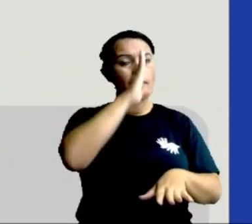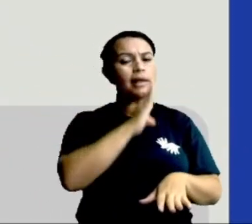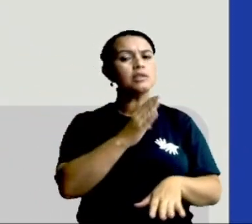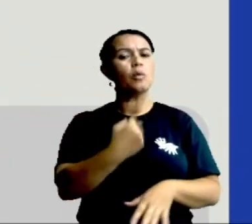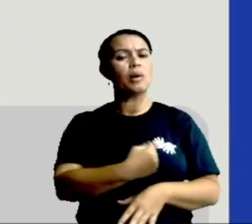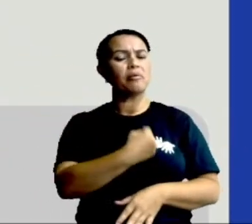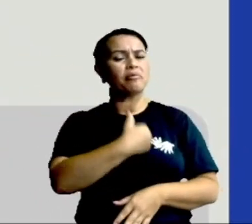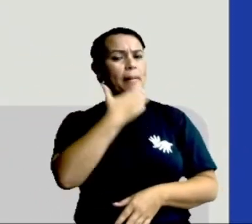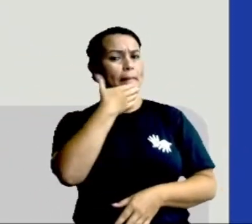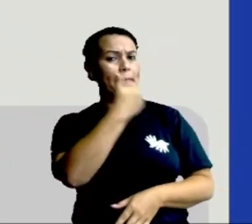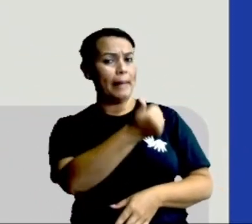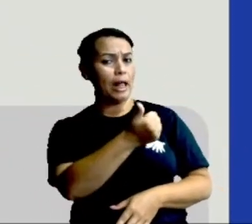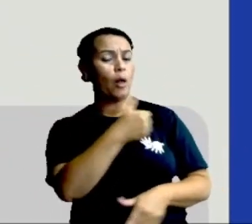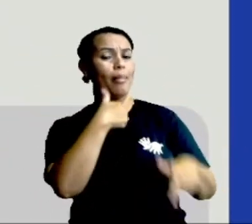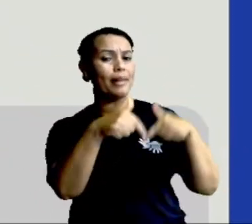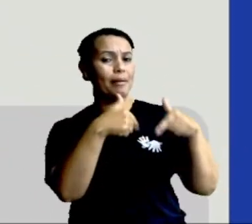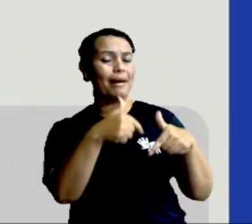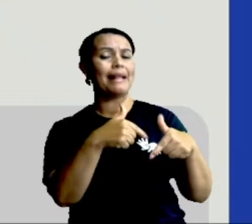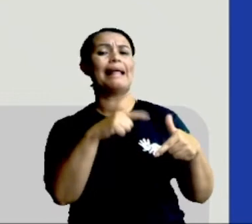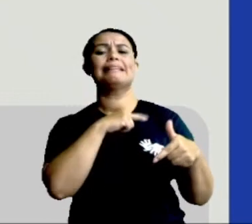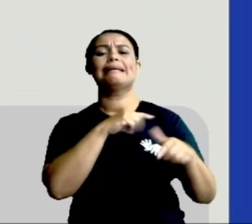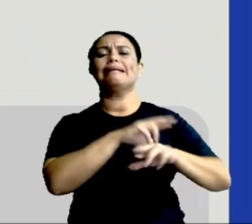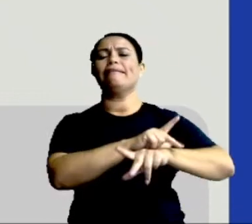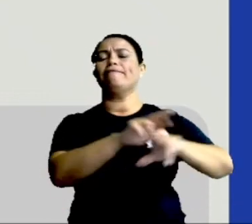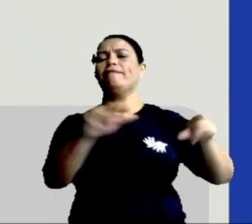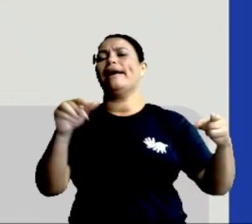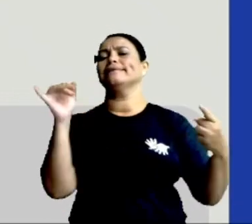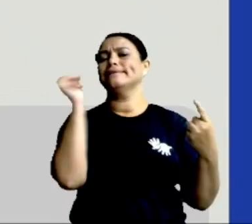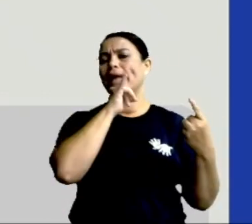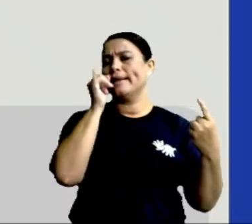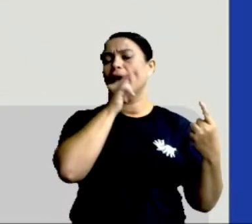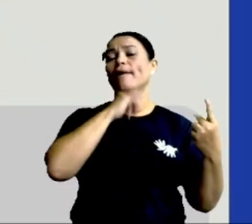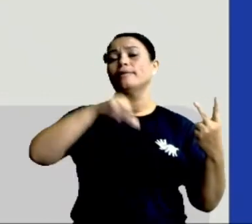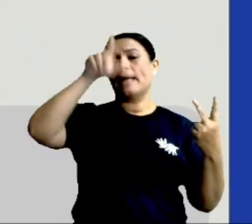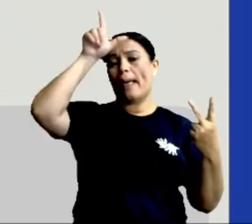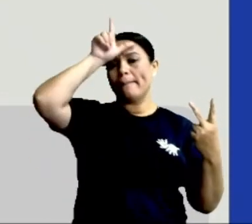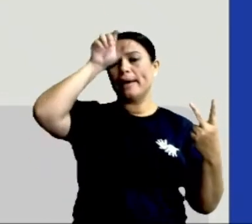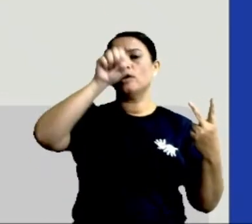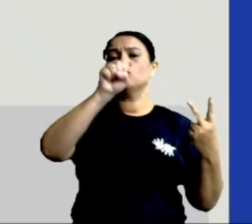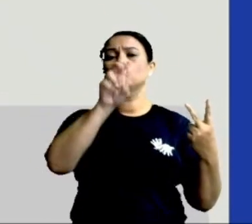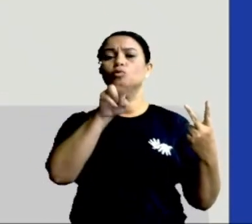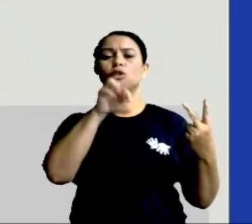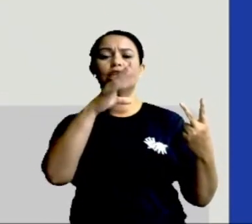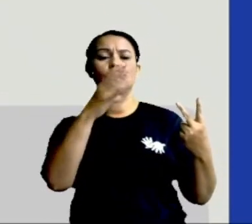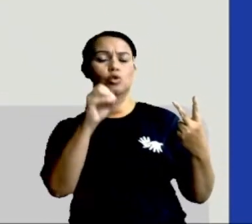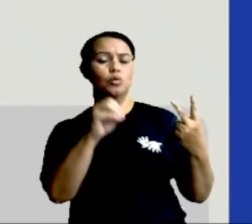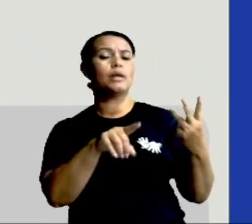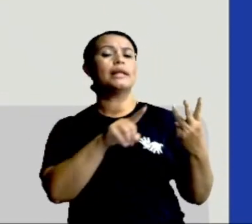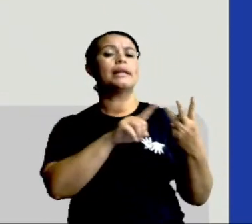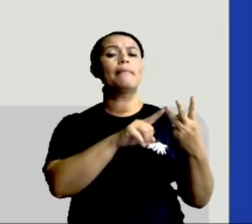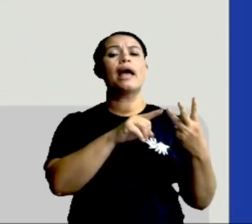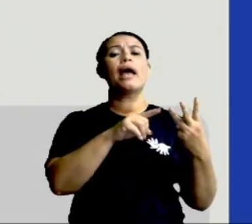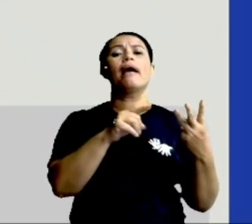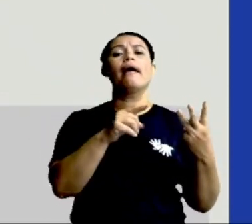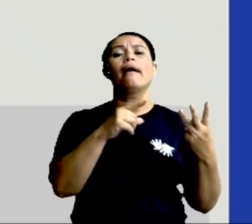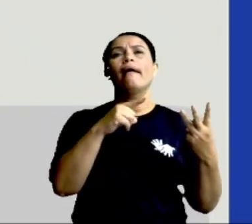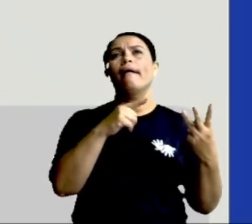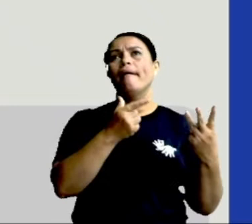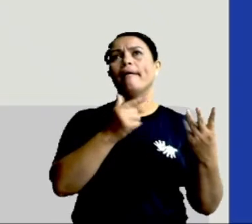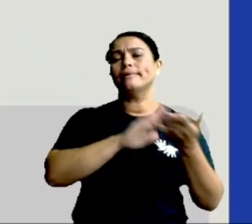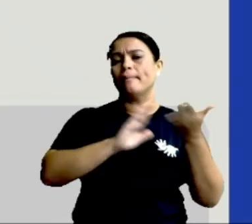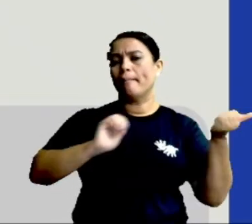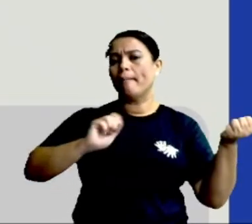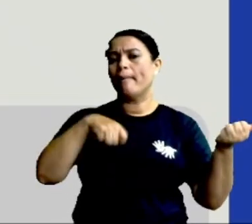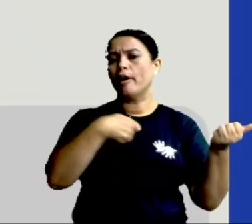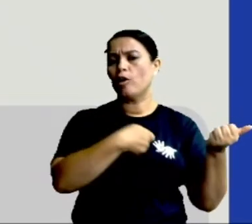Desta maneira, levas de italiano, de alemães, suíços, poloneses, espanhóis